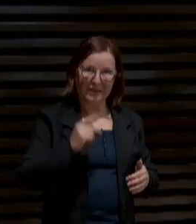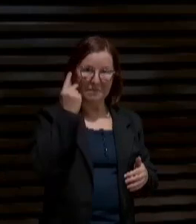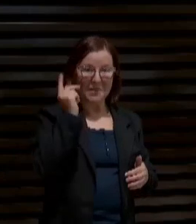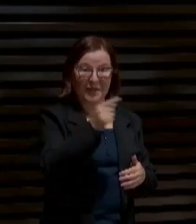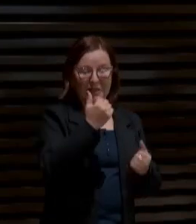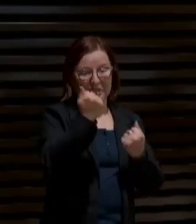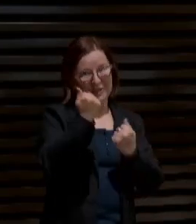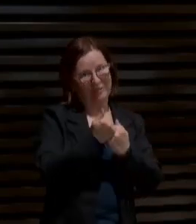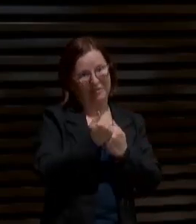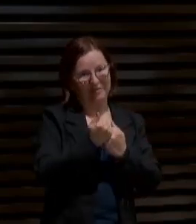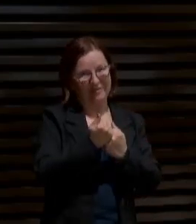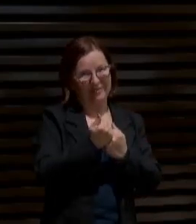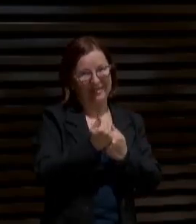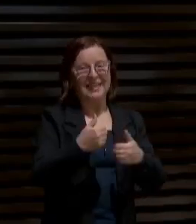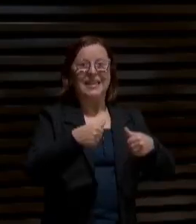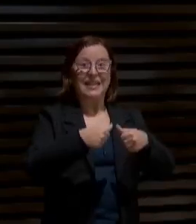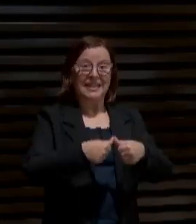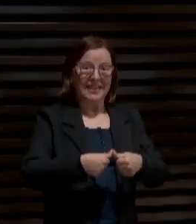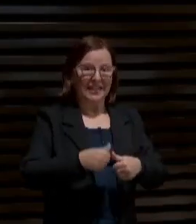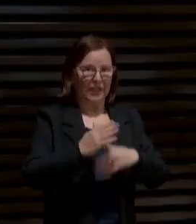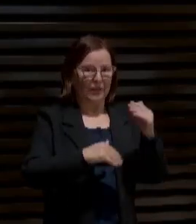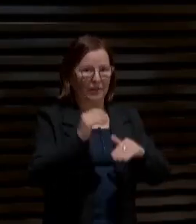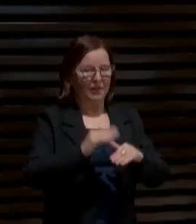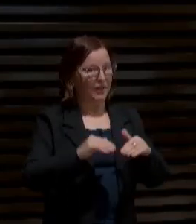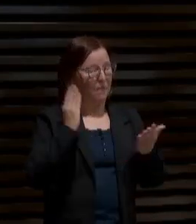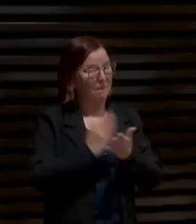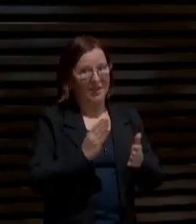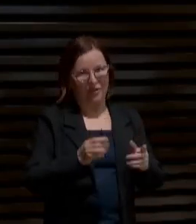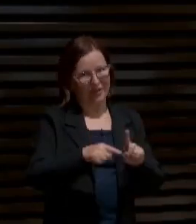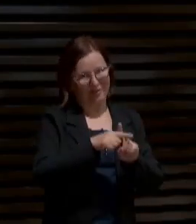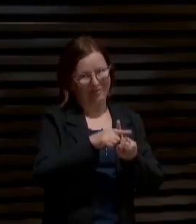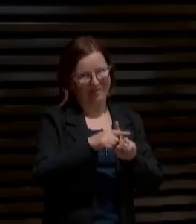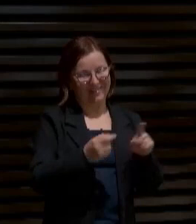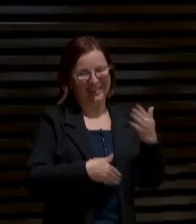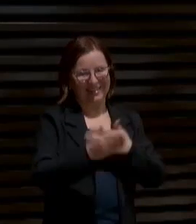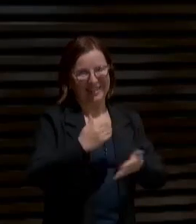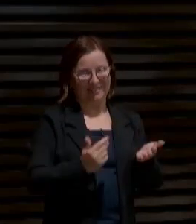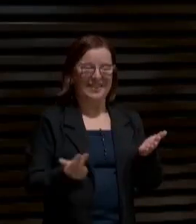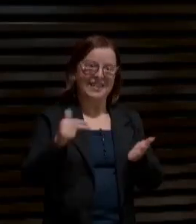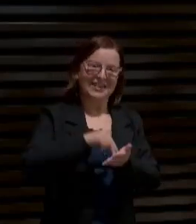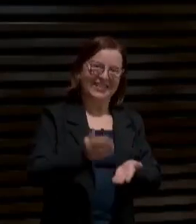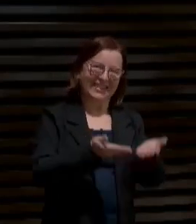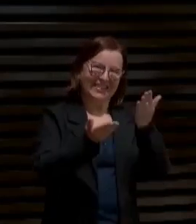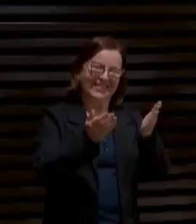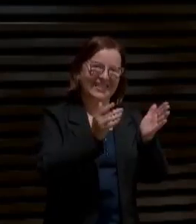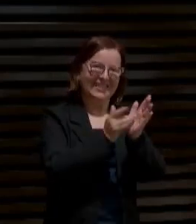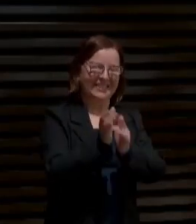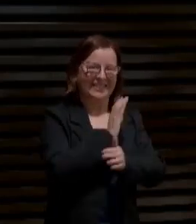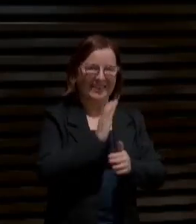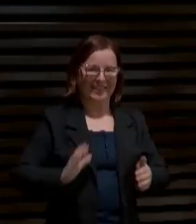essa obra não parou na cruz por meio da Ressurreição de Jesus Cristo àqueles que foram eleitos